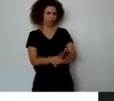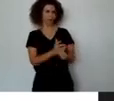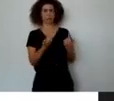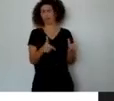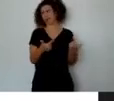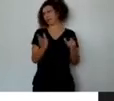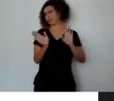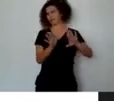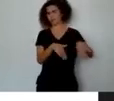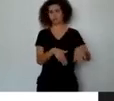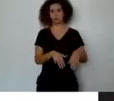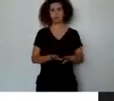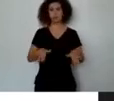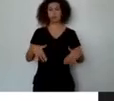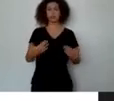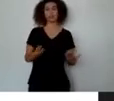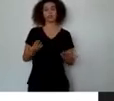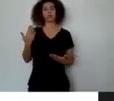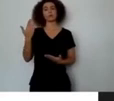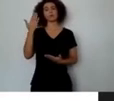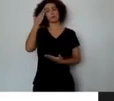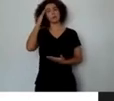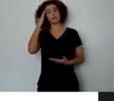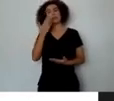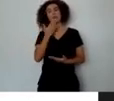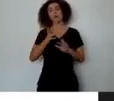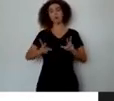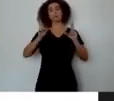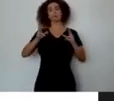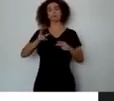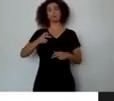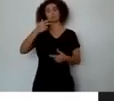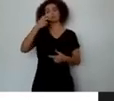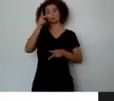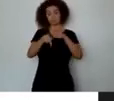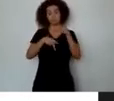Para entender o papel da branquitude, eu acho importante sair da negação